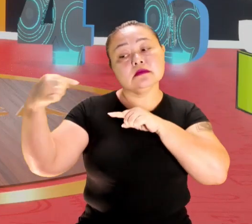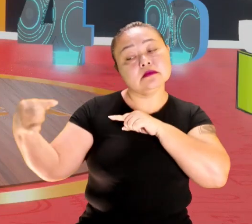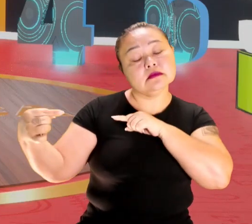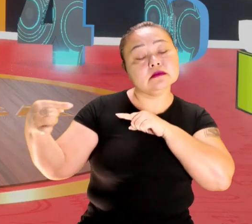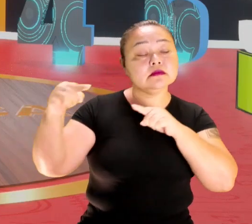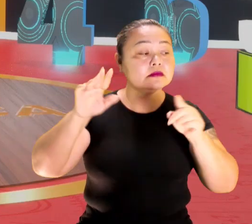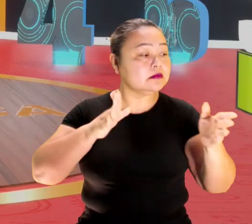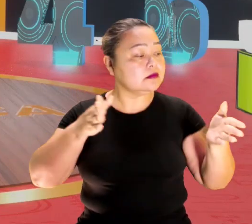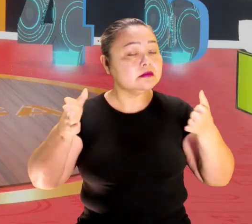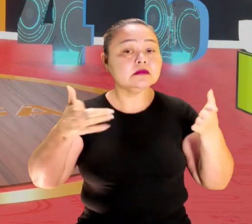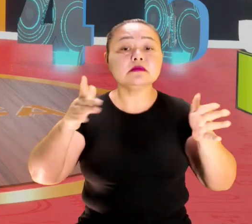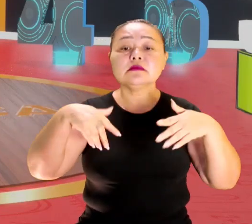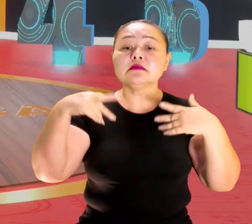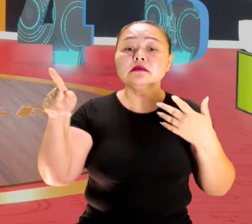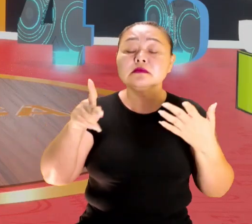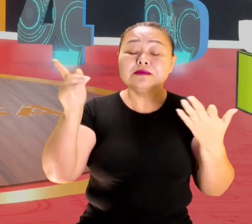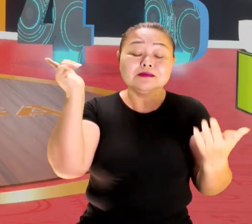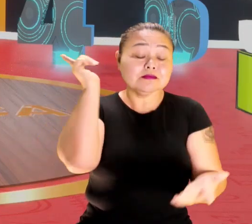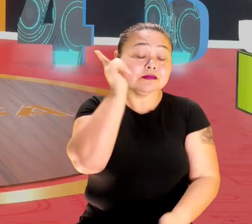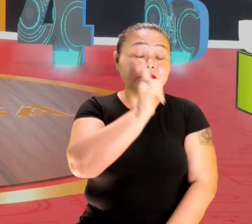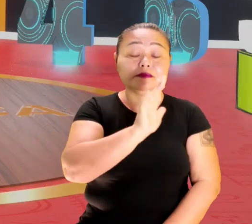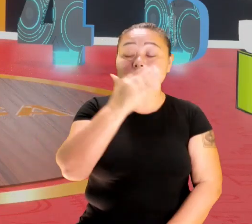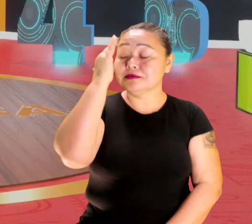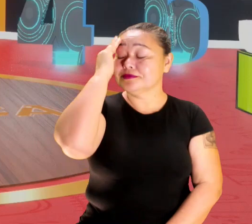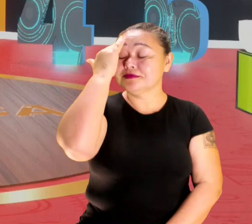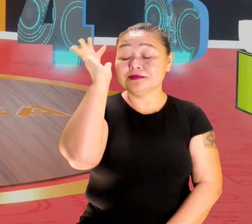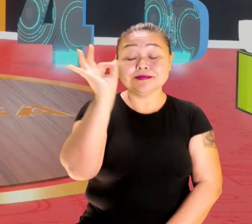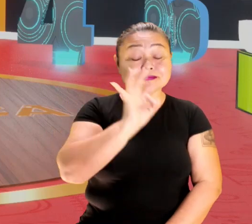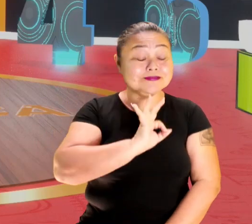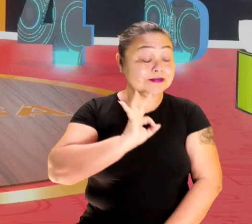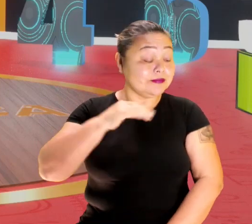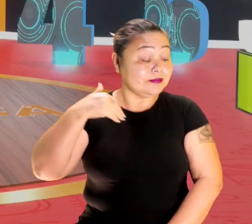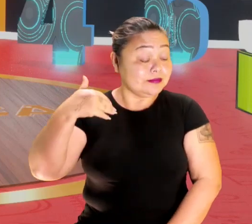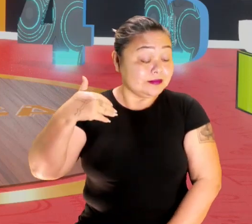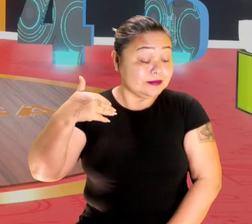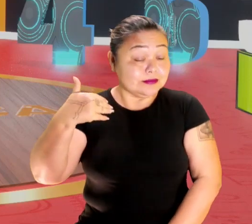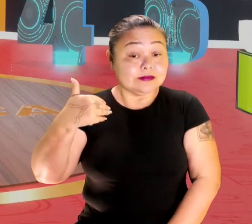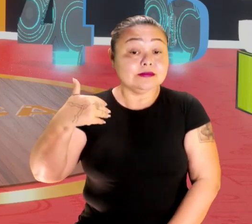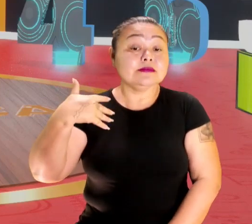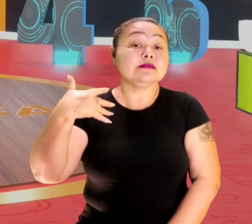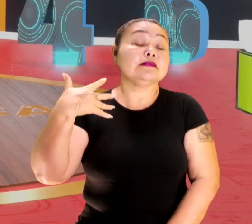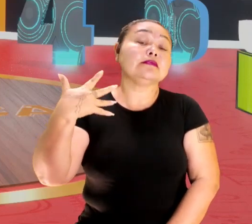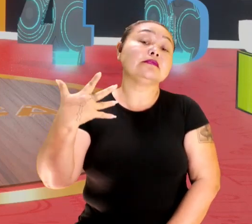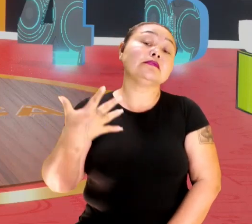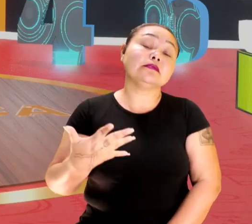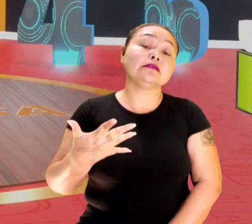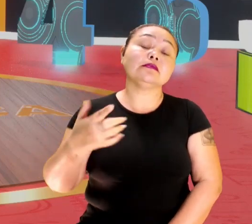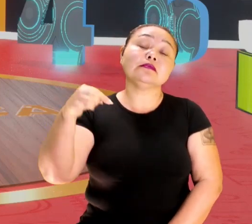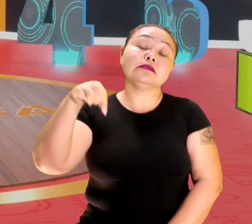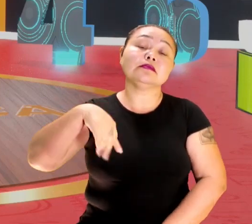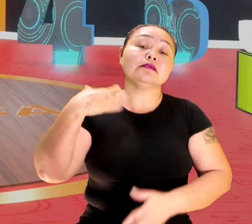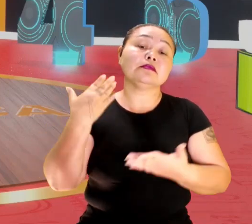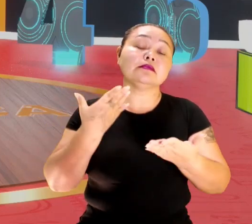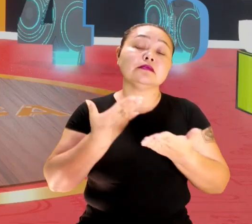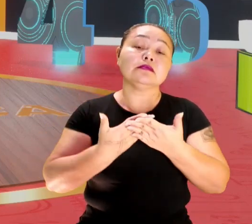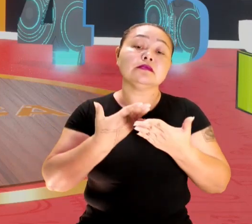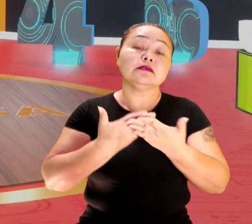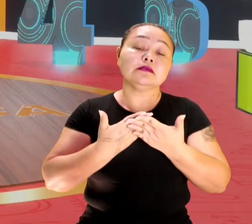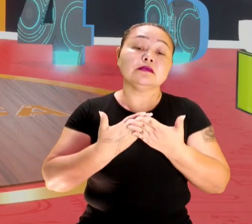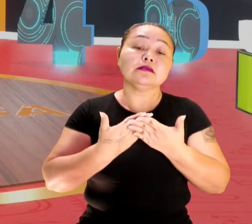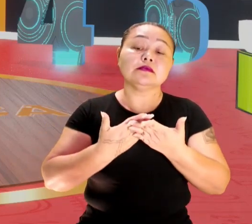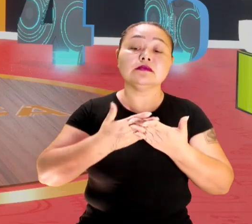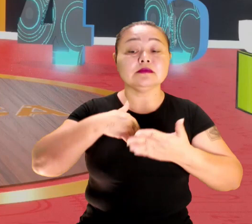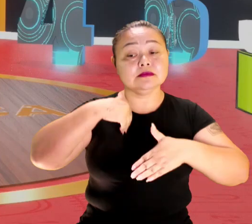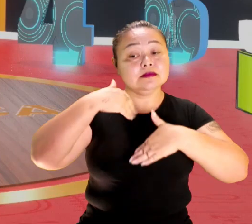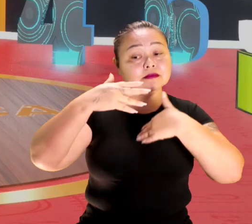outro. Professor, não conseguimos entender, ficou preso, nós, sabe assim? Então, nessa aula, vamos desembolar